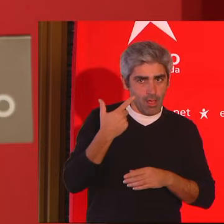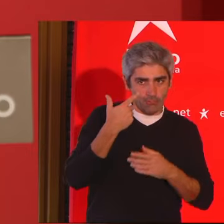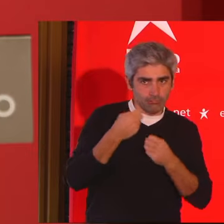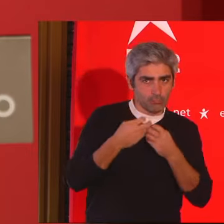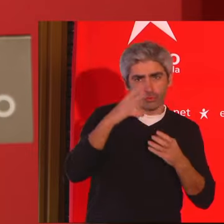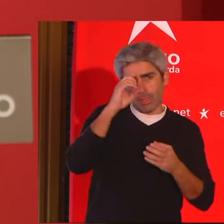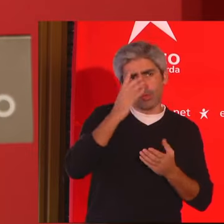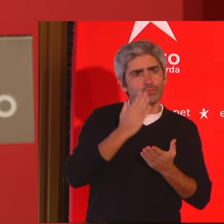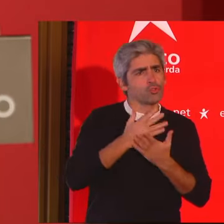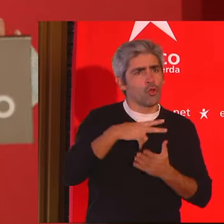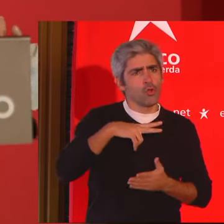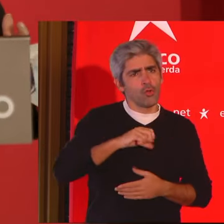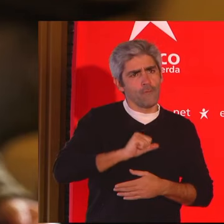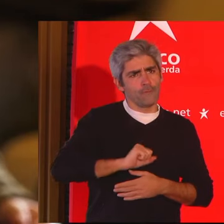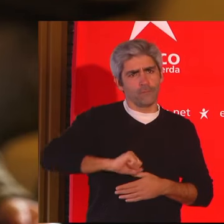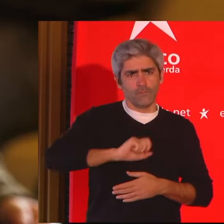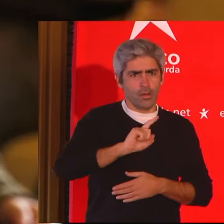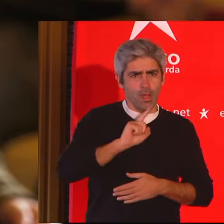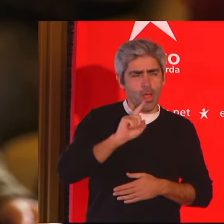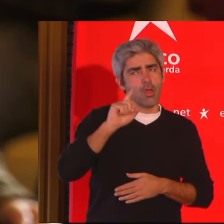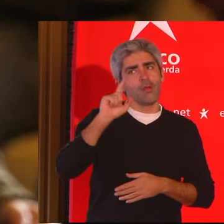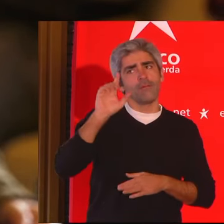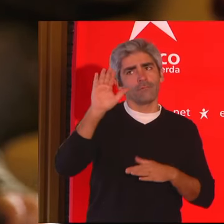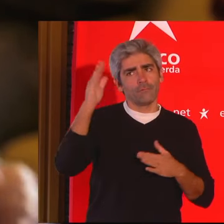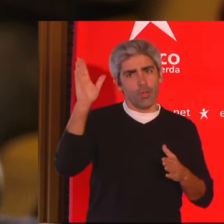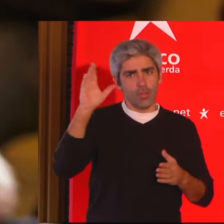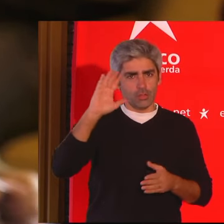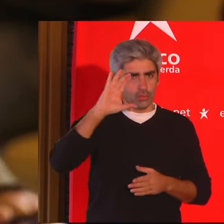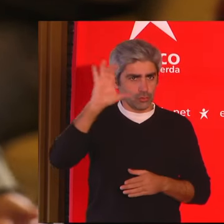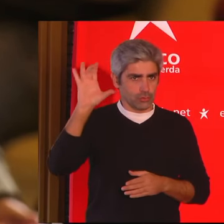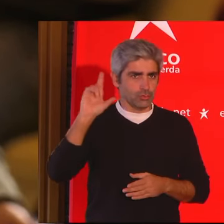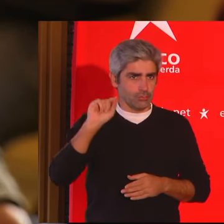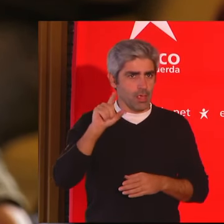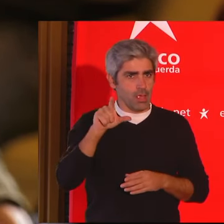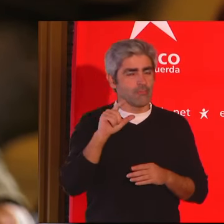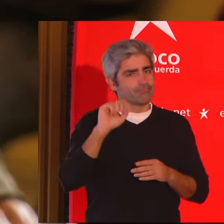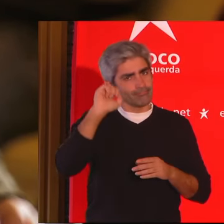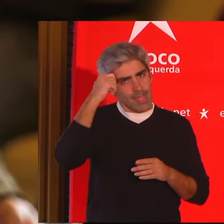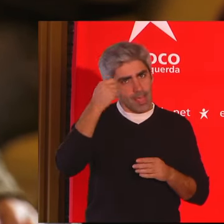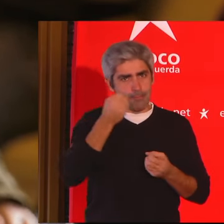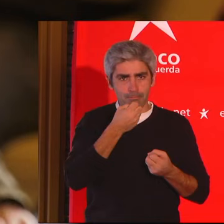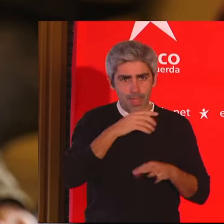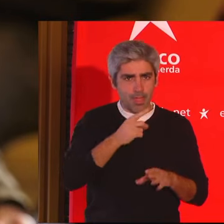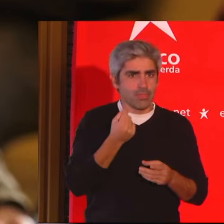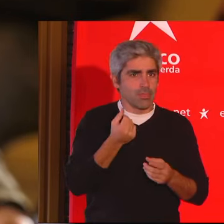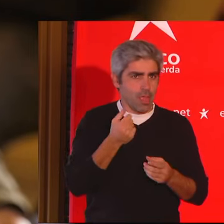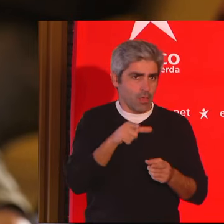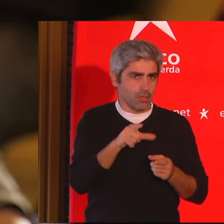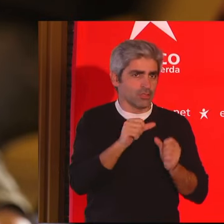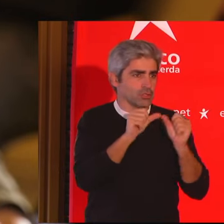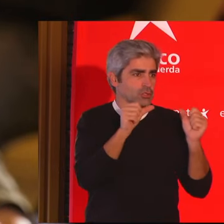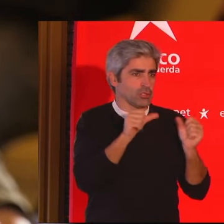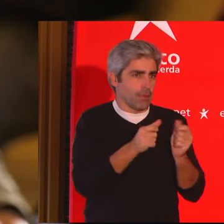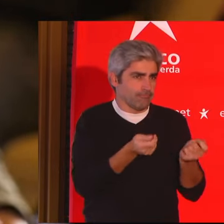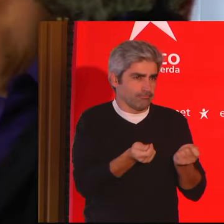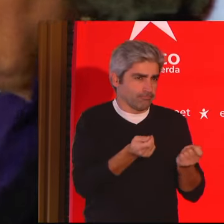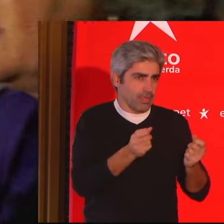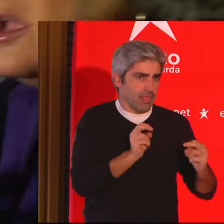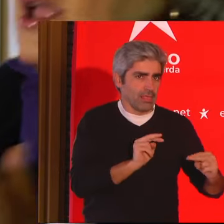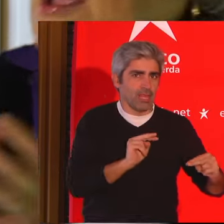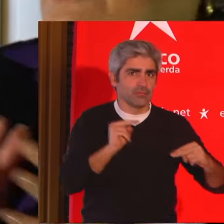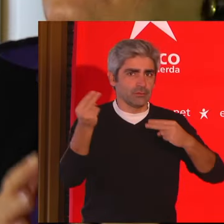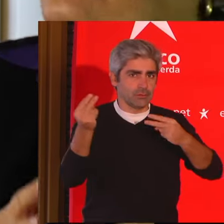só o nosso, estão depauperados com este sistema que organiza as